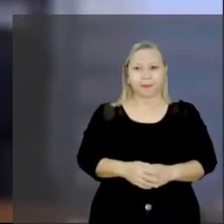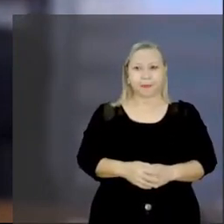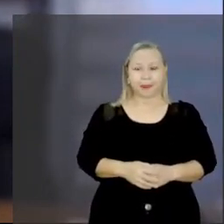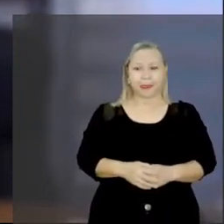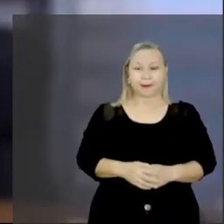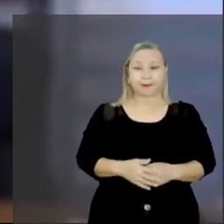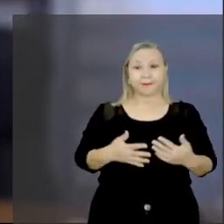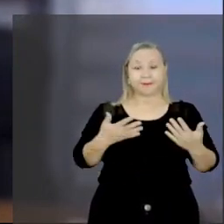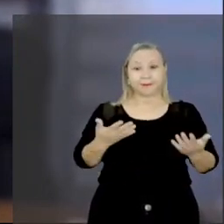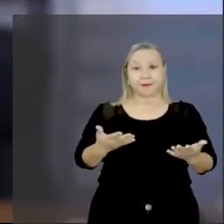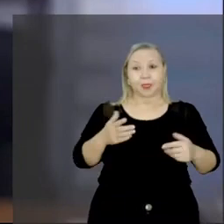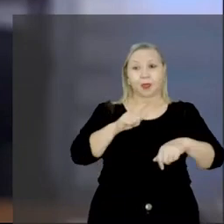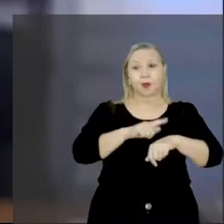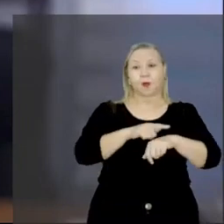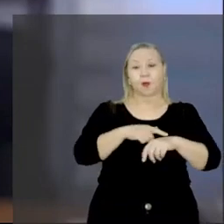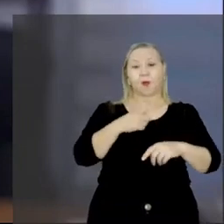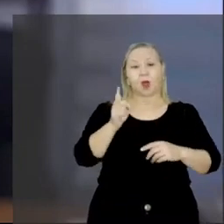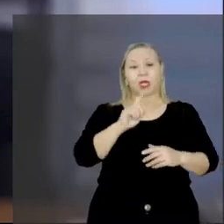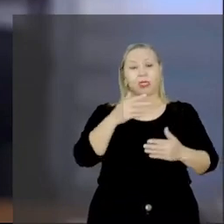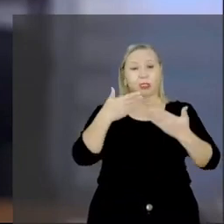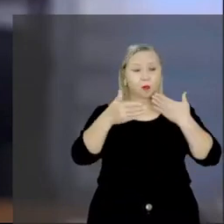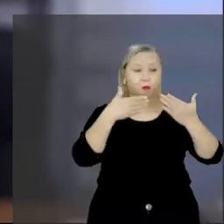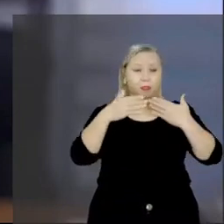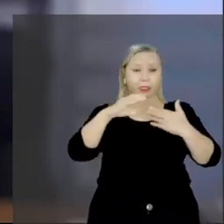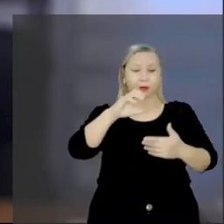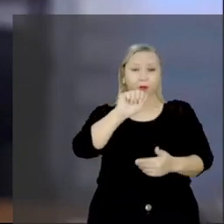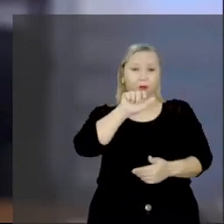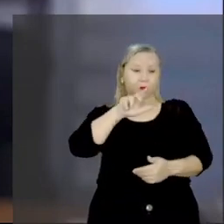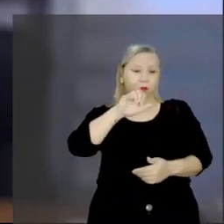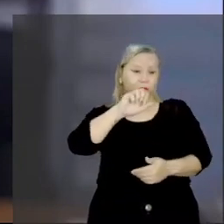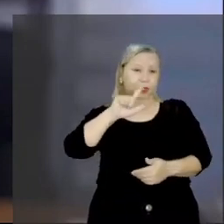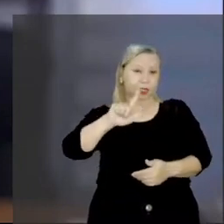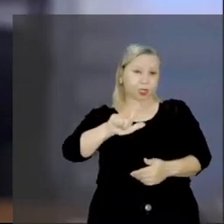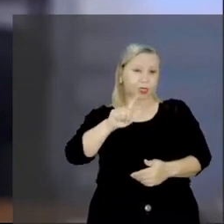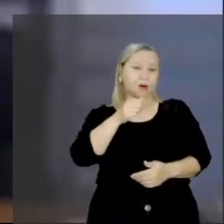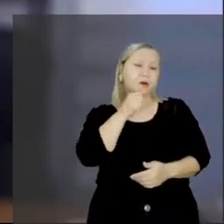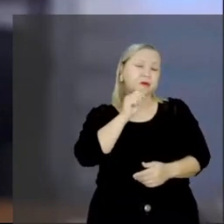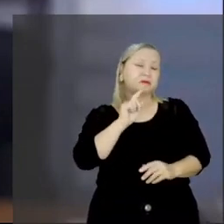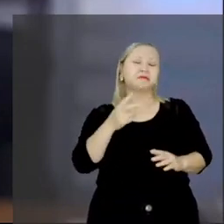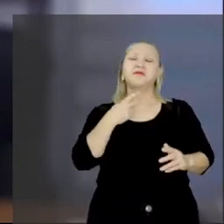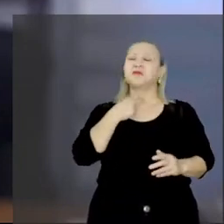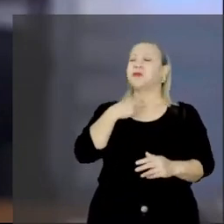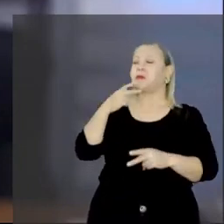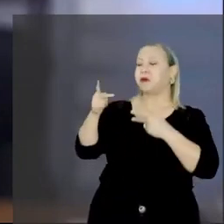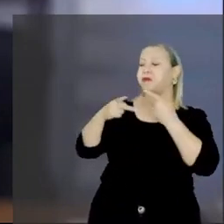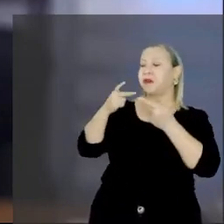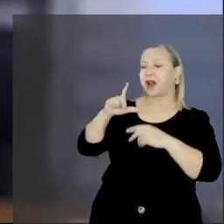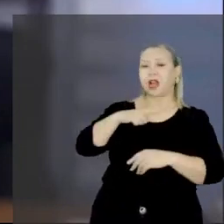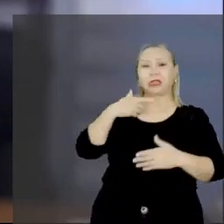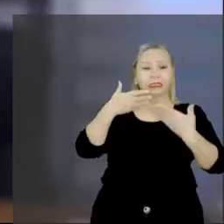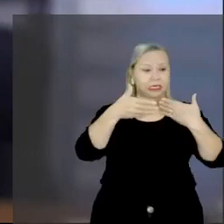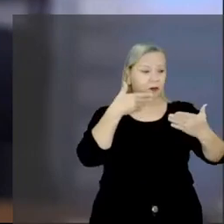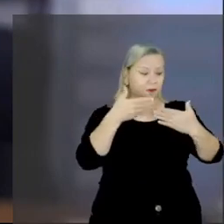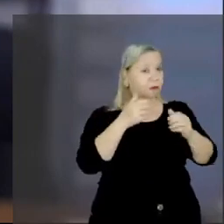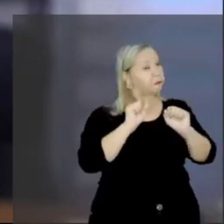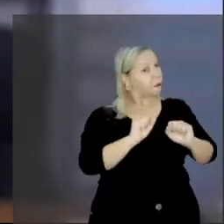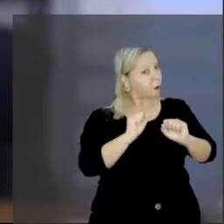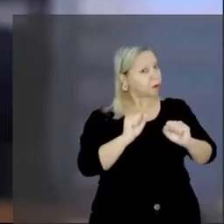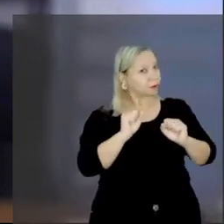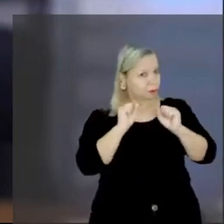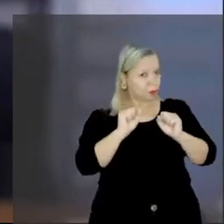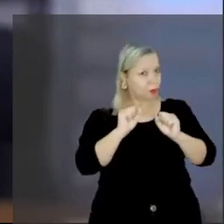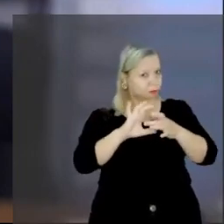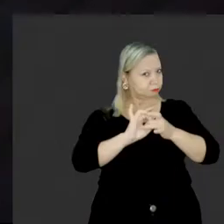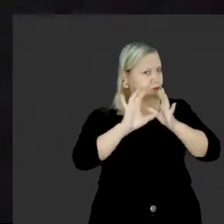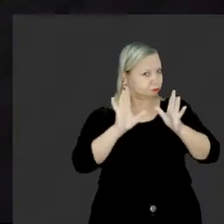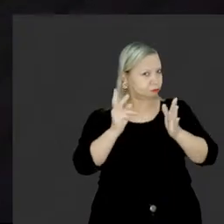votado, ele é uma pessoa muito querida no estado de Minas Gerais, e nós trabalhamos com a ideia de que o Reginaldo seja o candidato ao senador